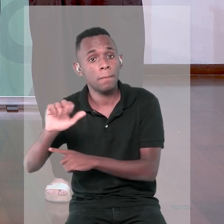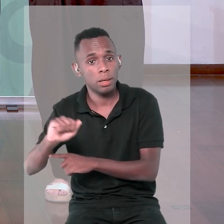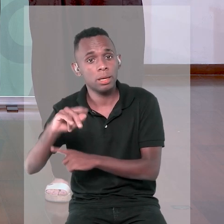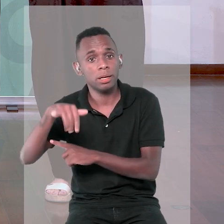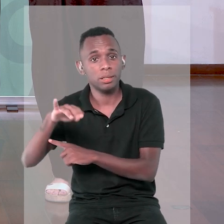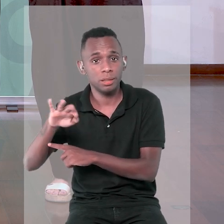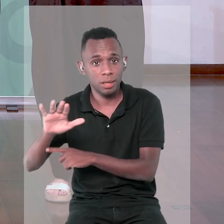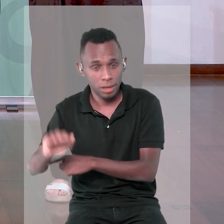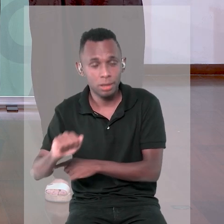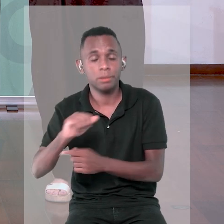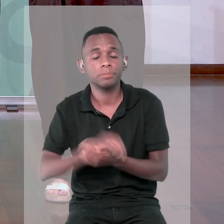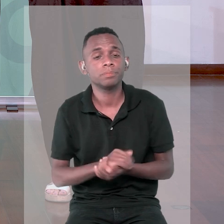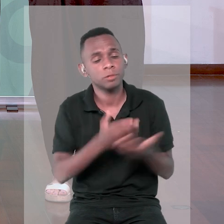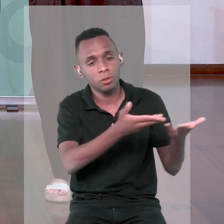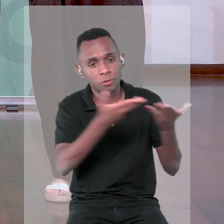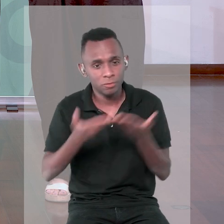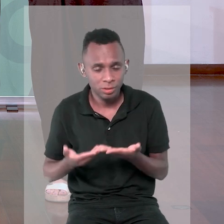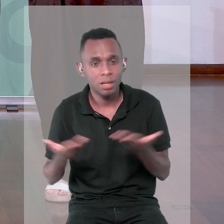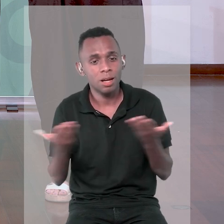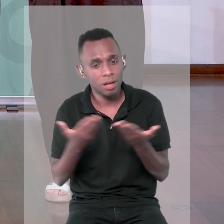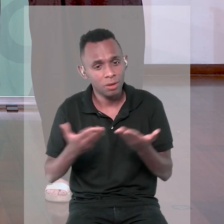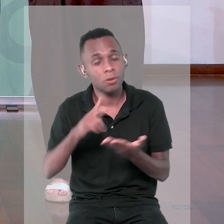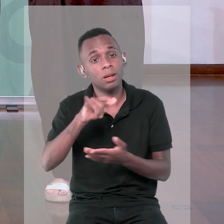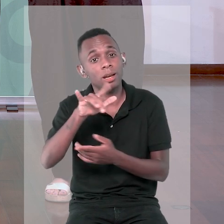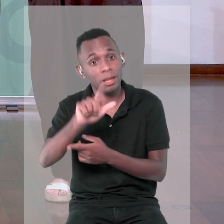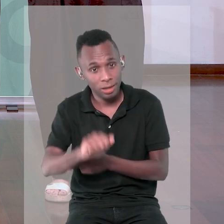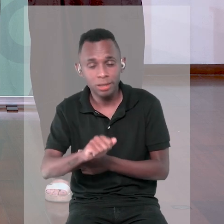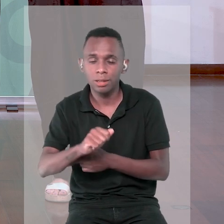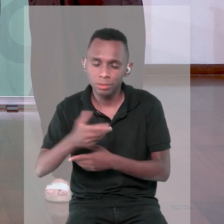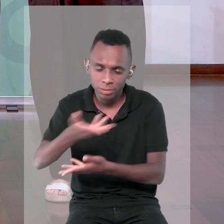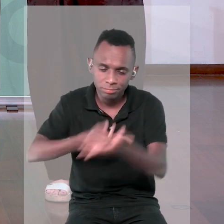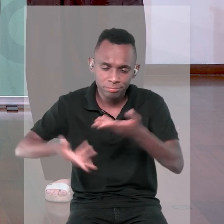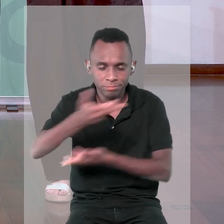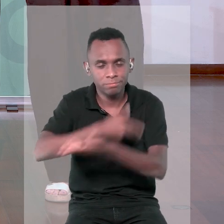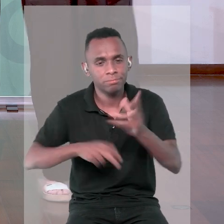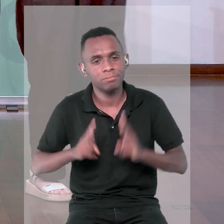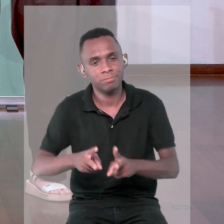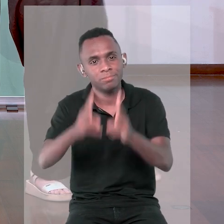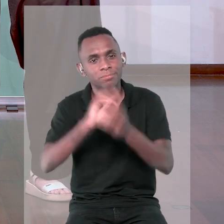Isabelle Anchieta. Agora, a escritora e jornalista Leila Ferreira, que vai conduzir a conversa.